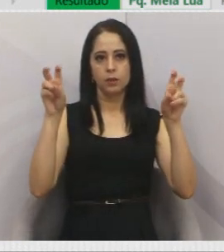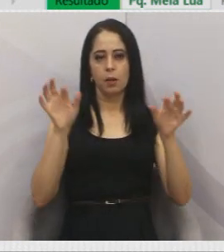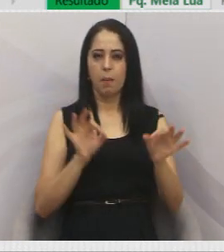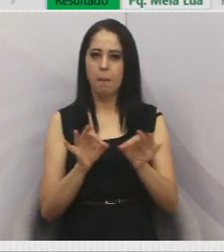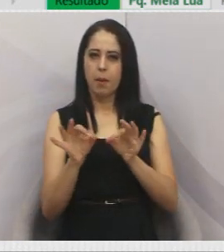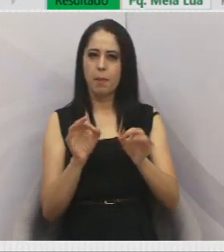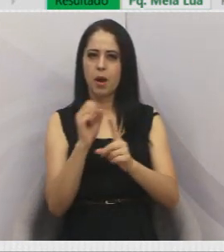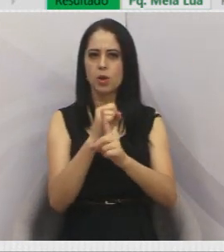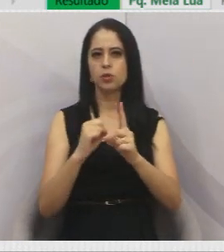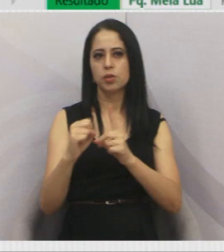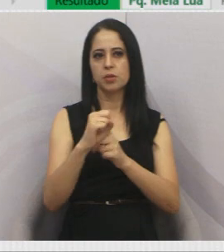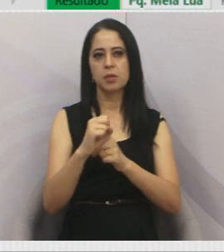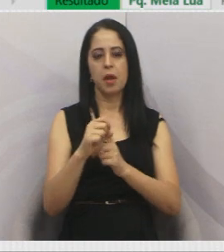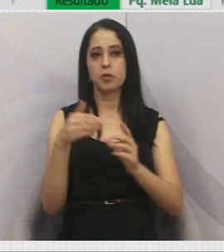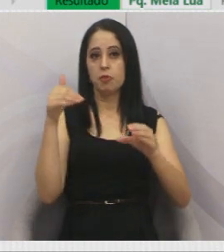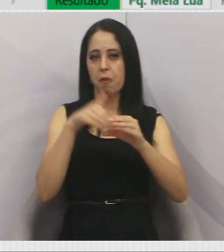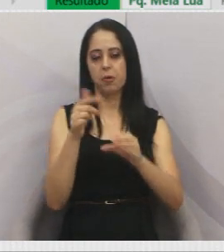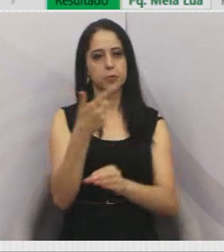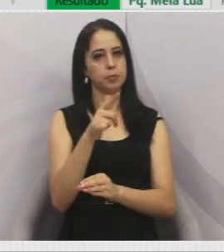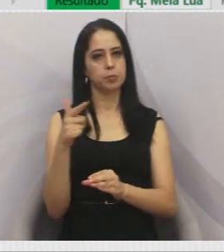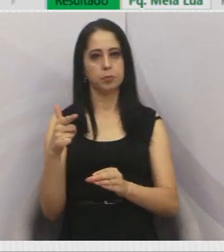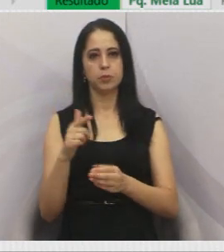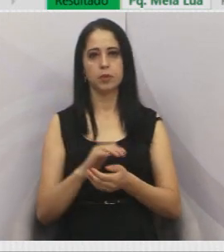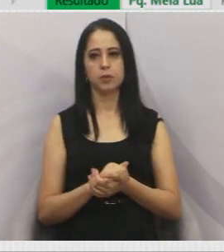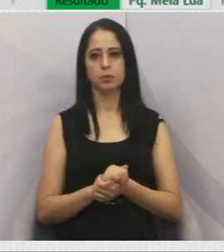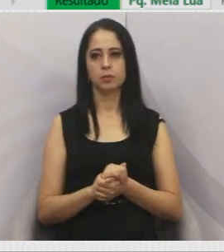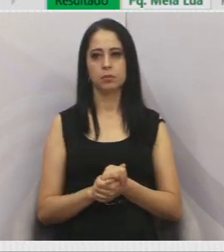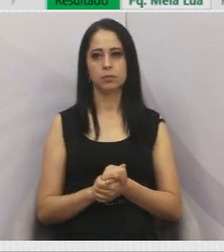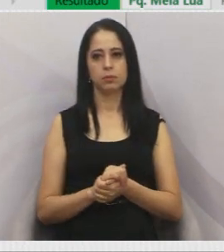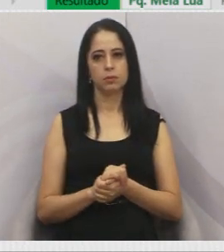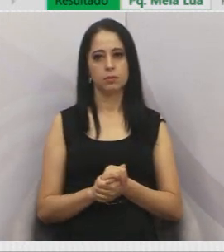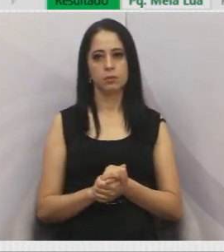sociedade civil, voto em branco.